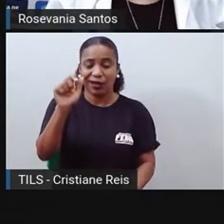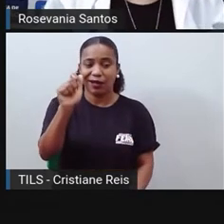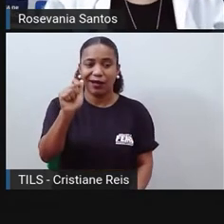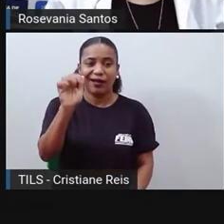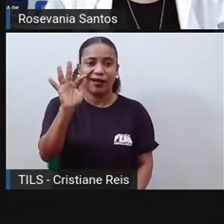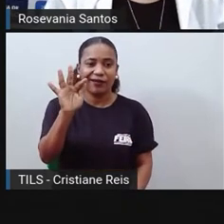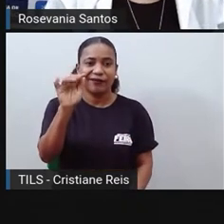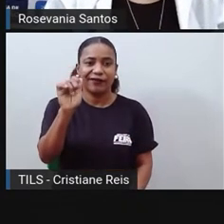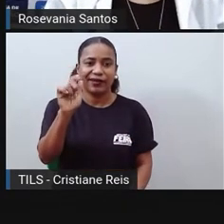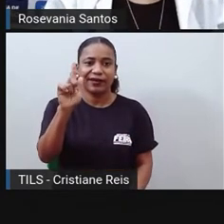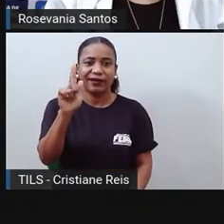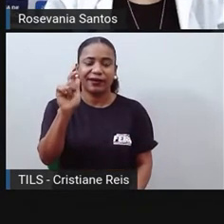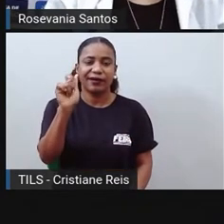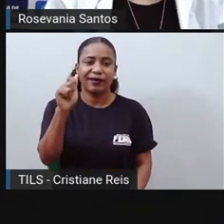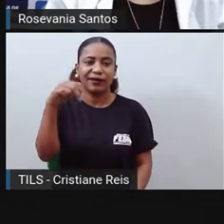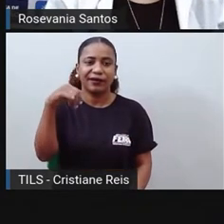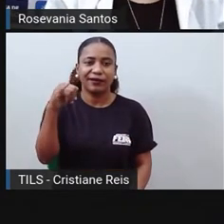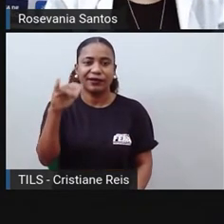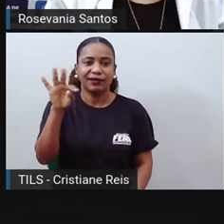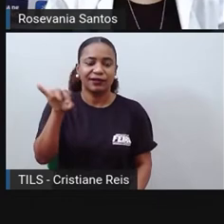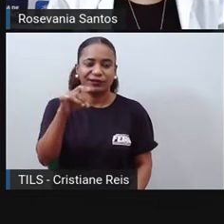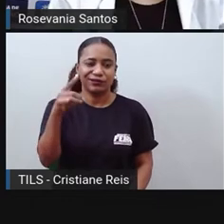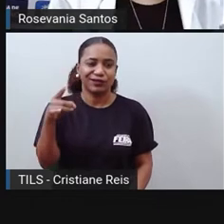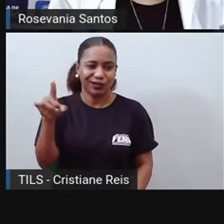né, no ano passado,